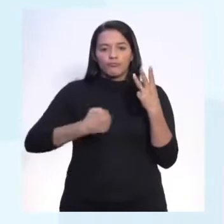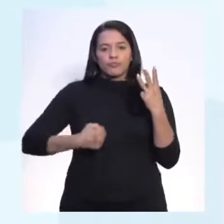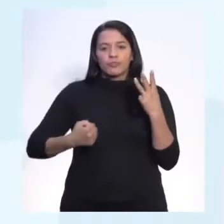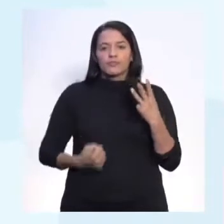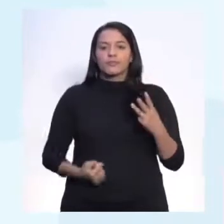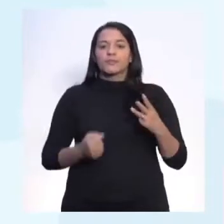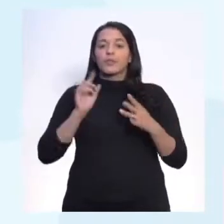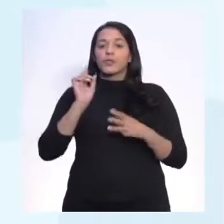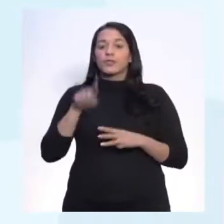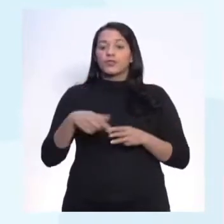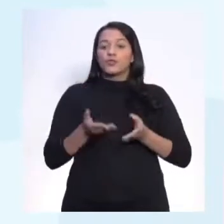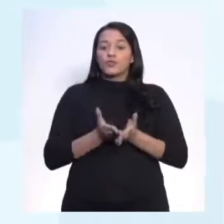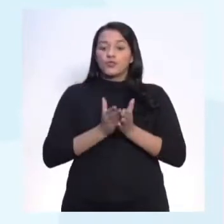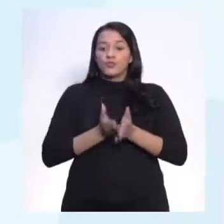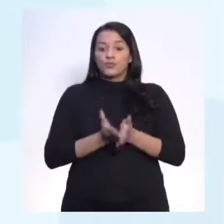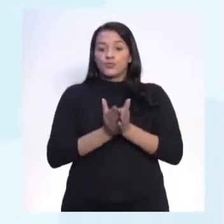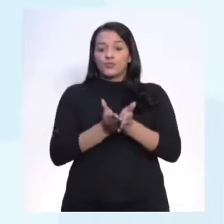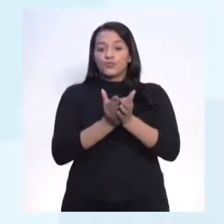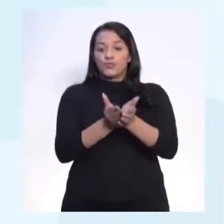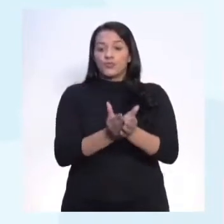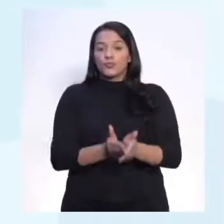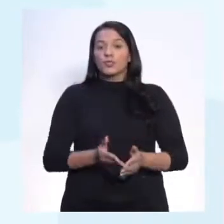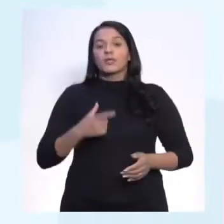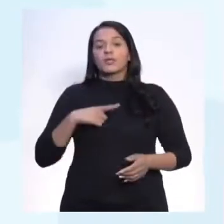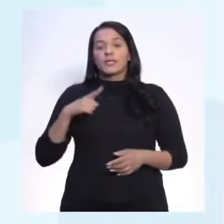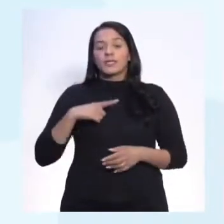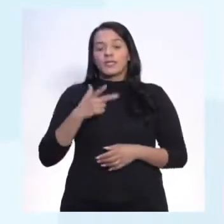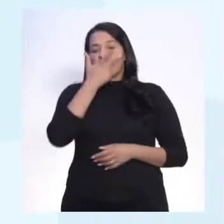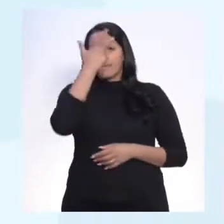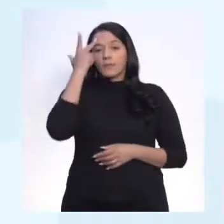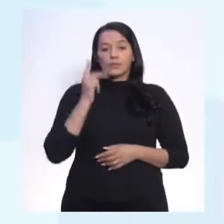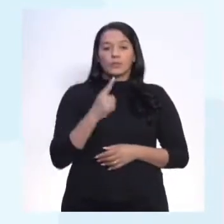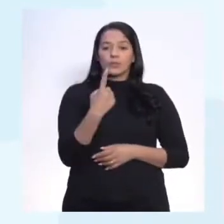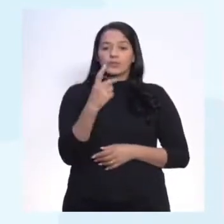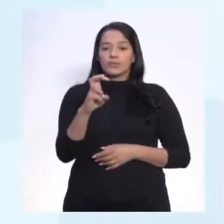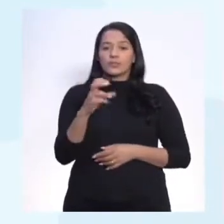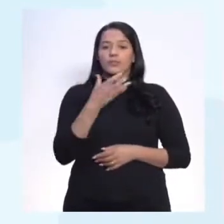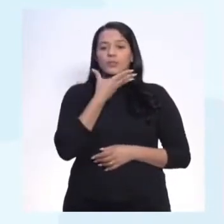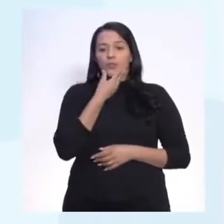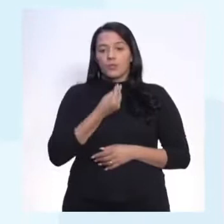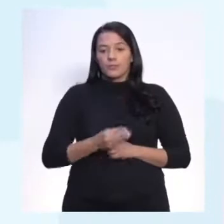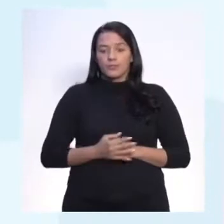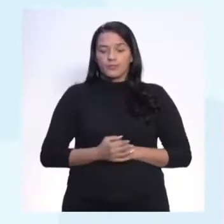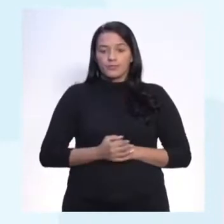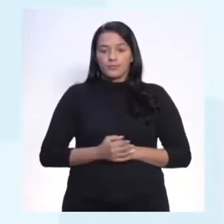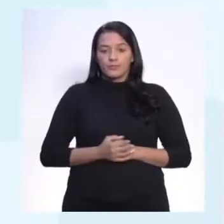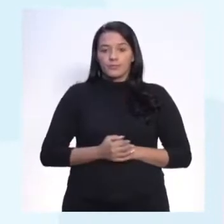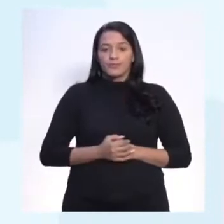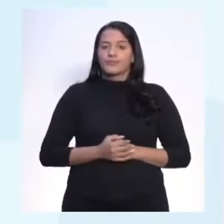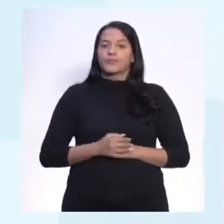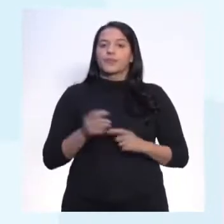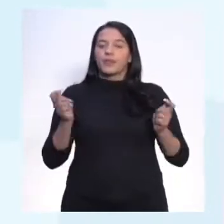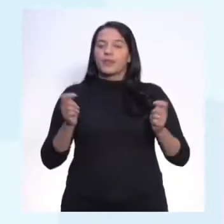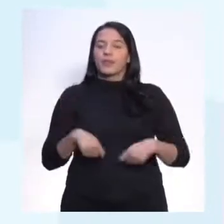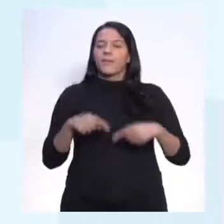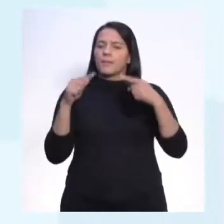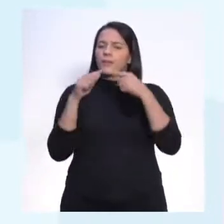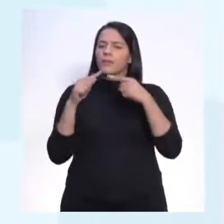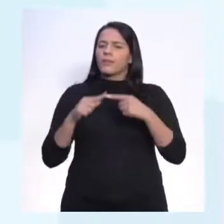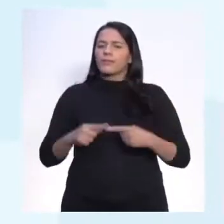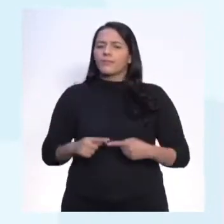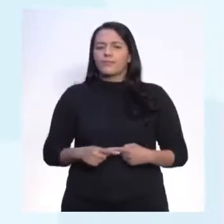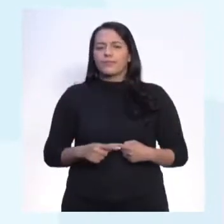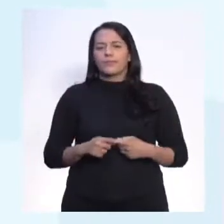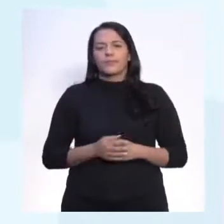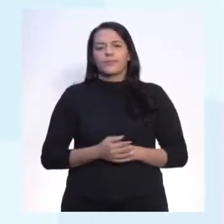uma tripulação composta por 15 homens? Preste atenção, porque aqui